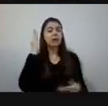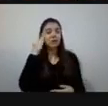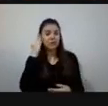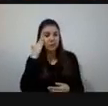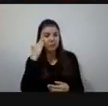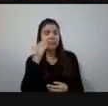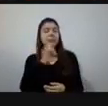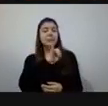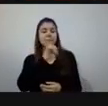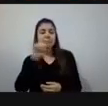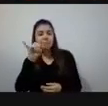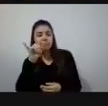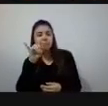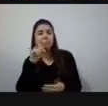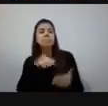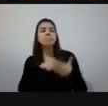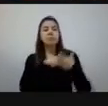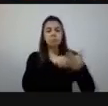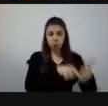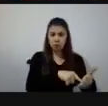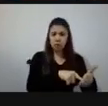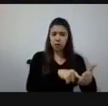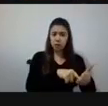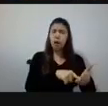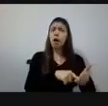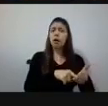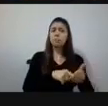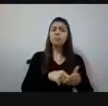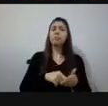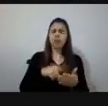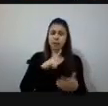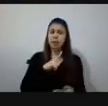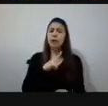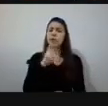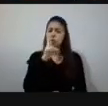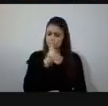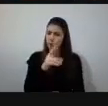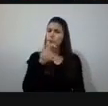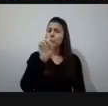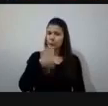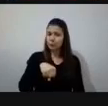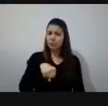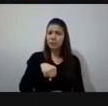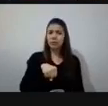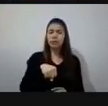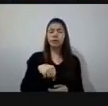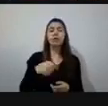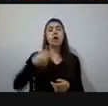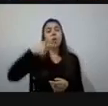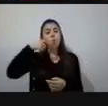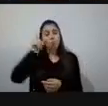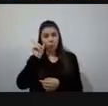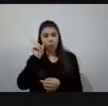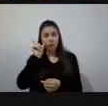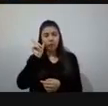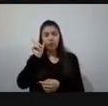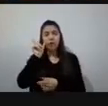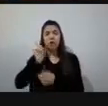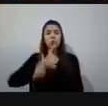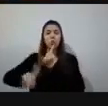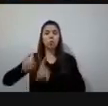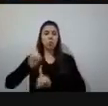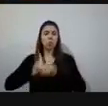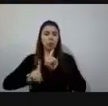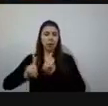encaminha essas denúncias para frente. E como ontem, algumas professoras comentaram com a gente sobre situações que passaram